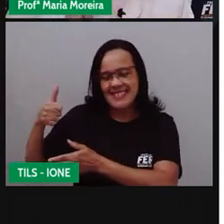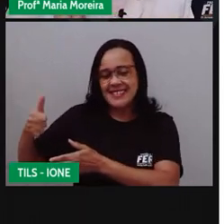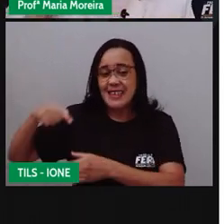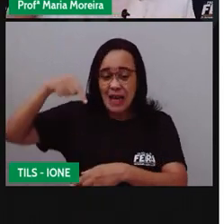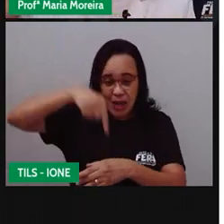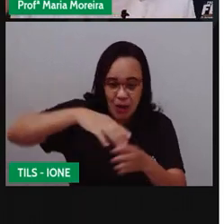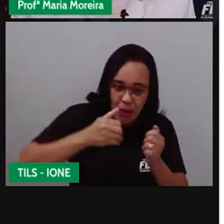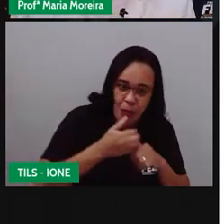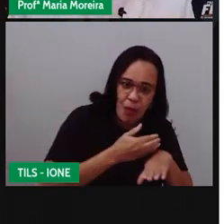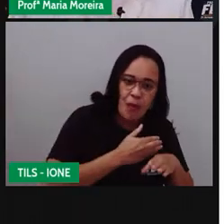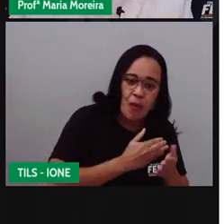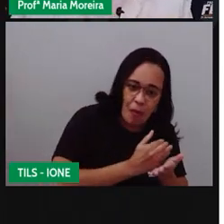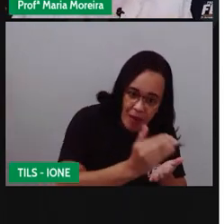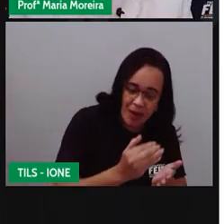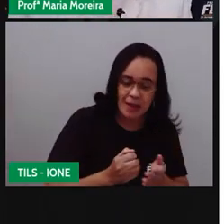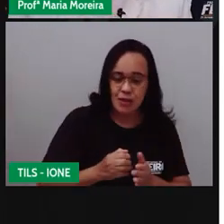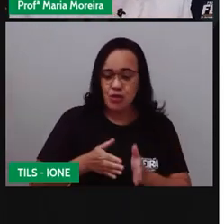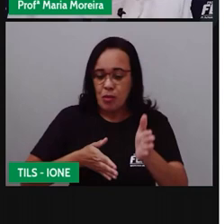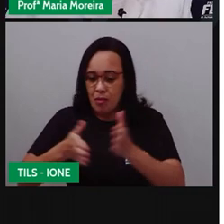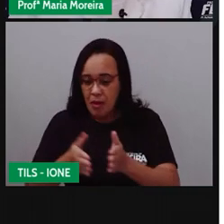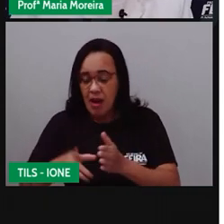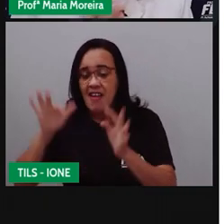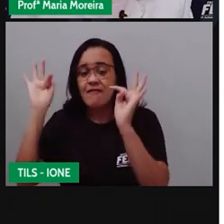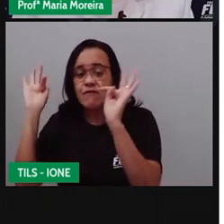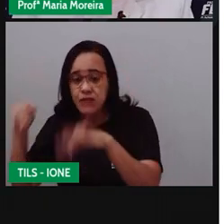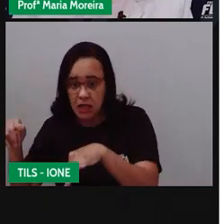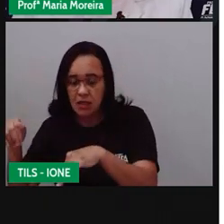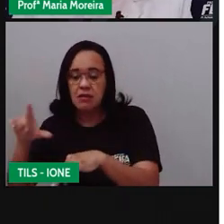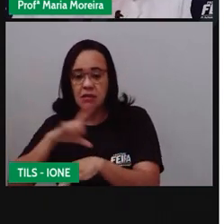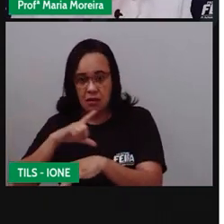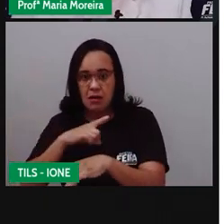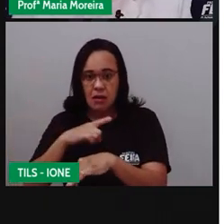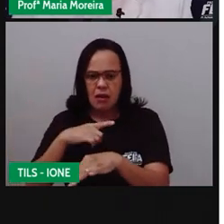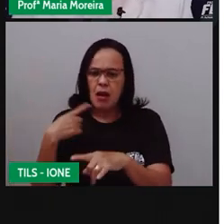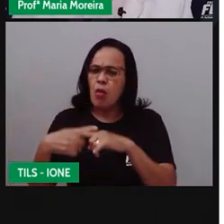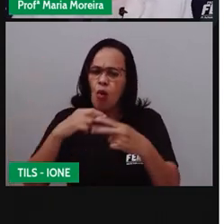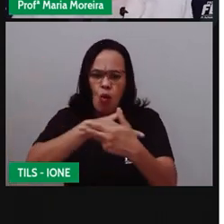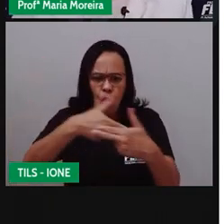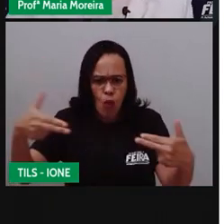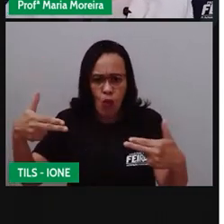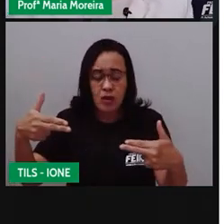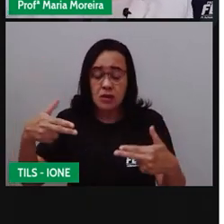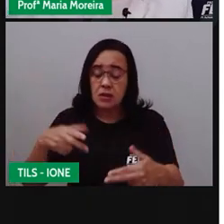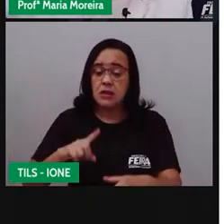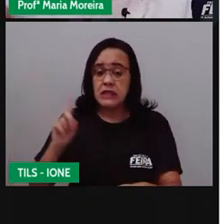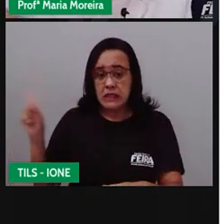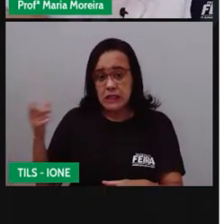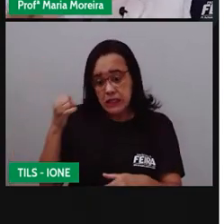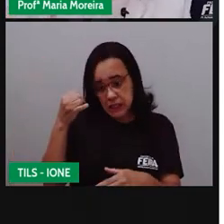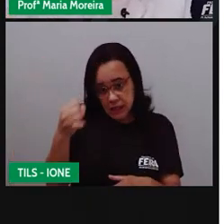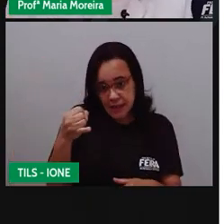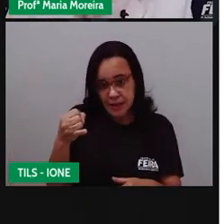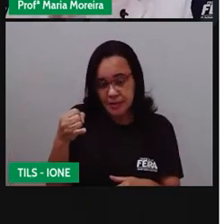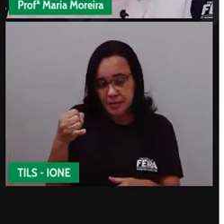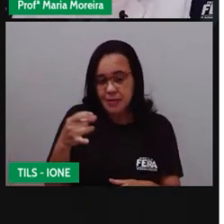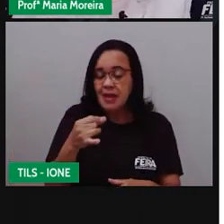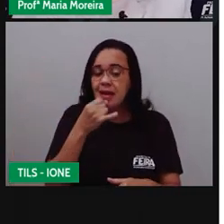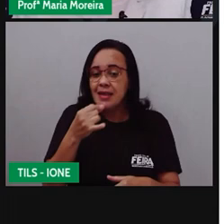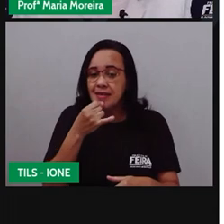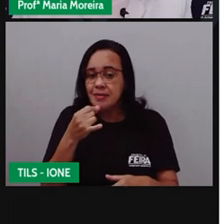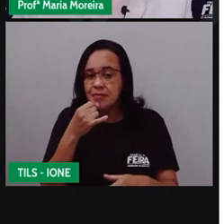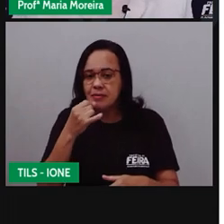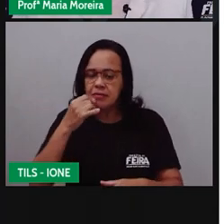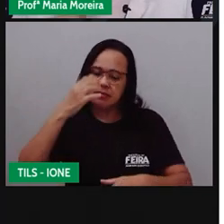Então, segue a ordem dos fatos. Então, eu não posso falar primeiro, né, sobre uma coisa que, por exemplo, vou contar